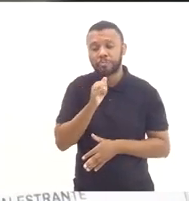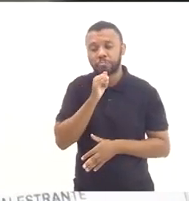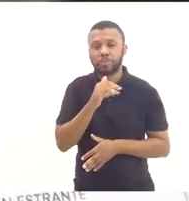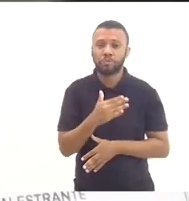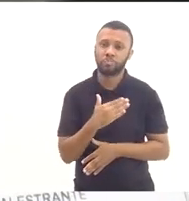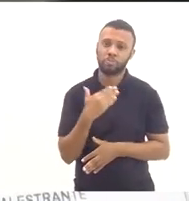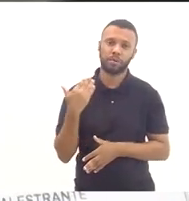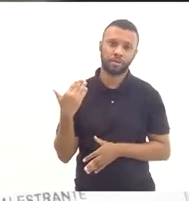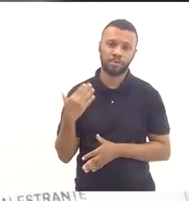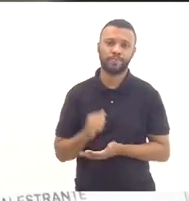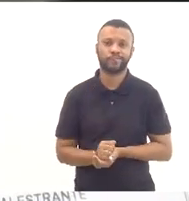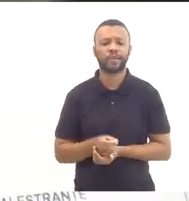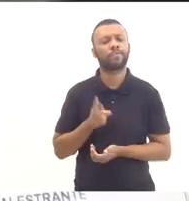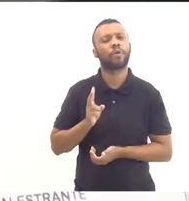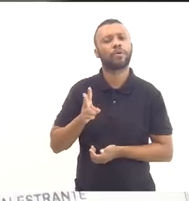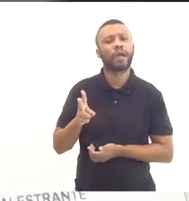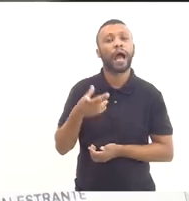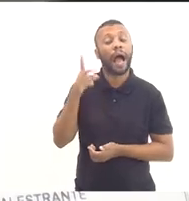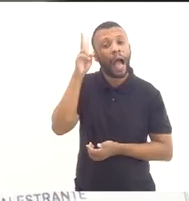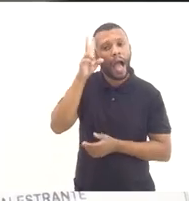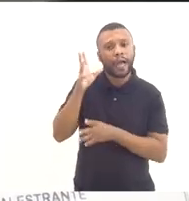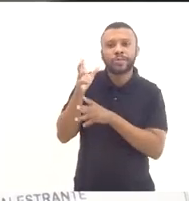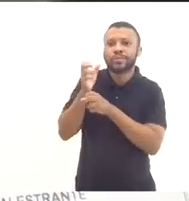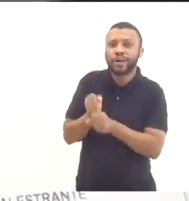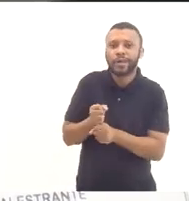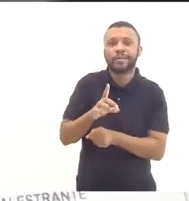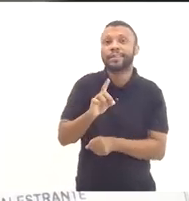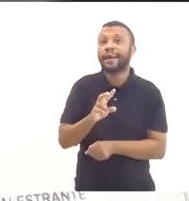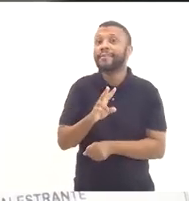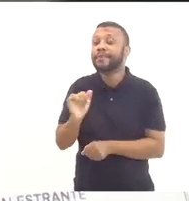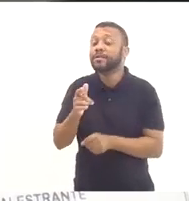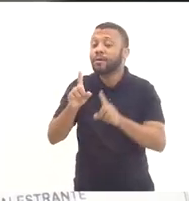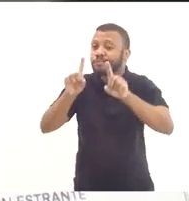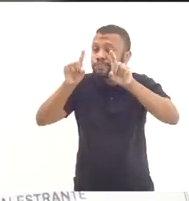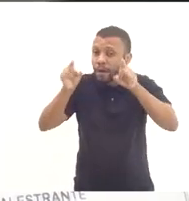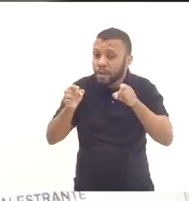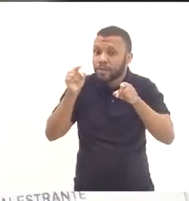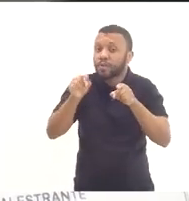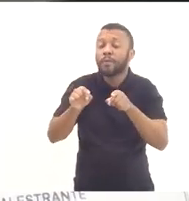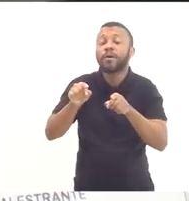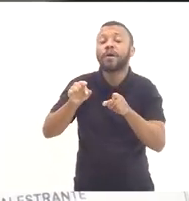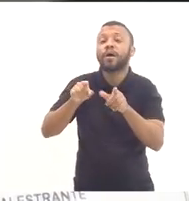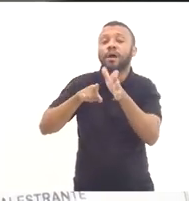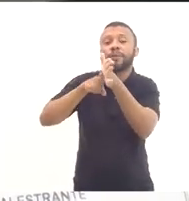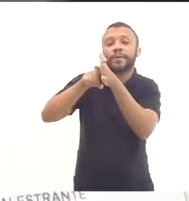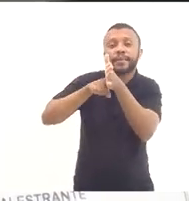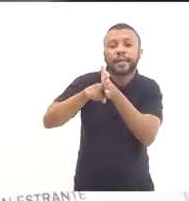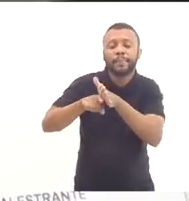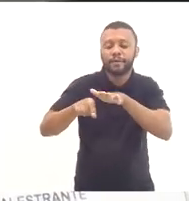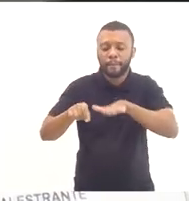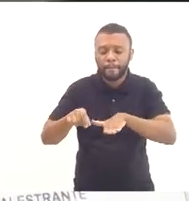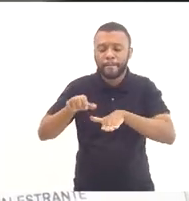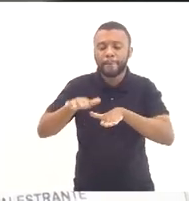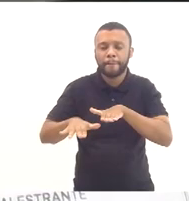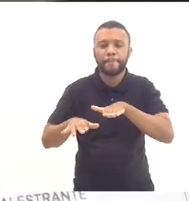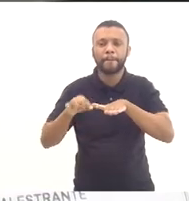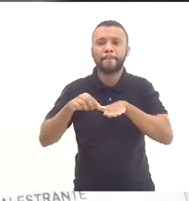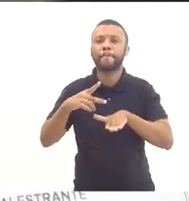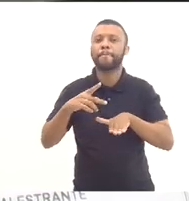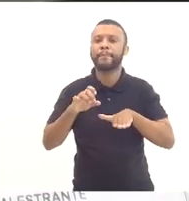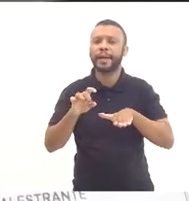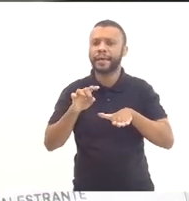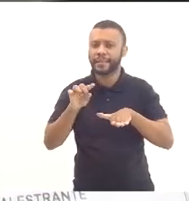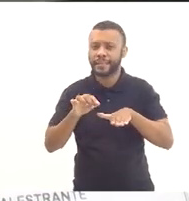Então vou continuar aqui a história da Via só queria abrir um parêntese sobre o teste do pezinho o quanto é conhecer e